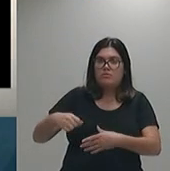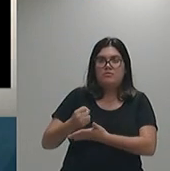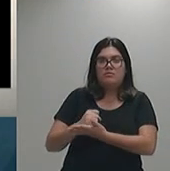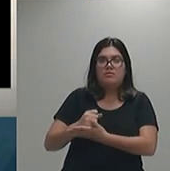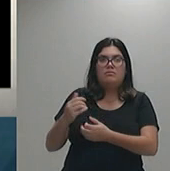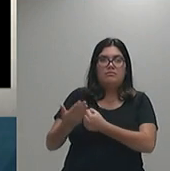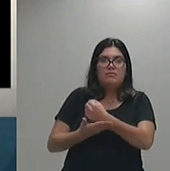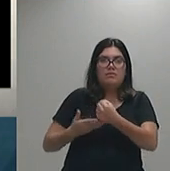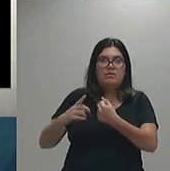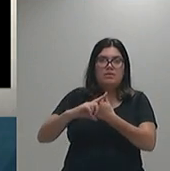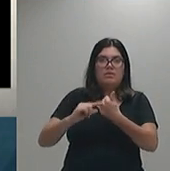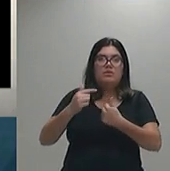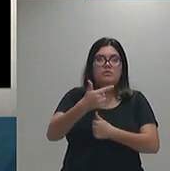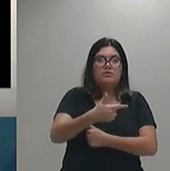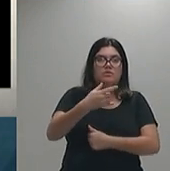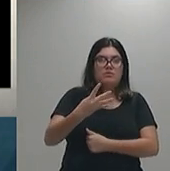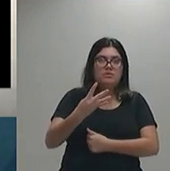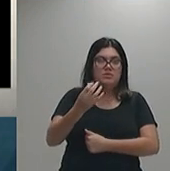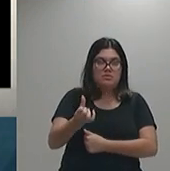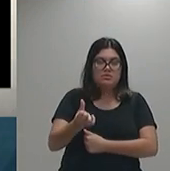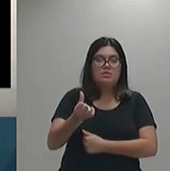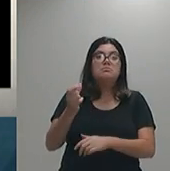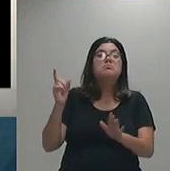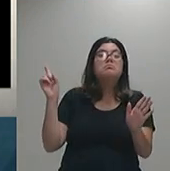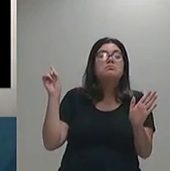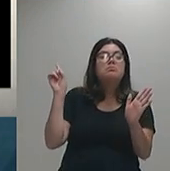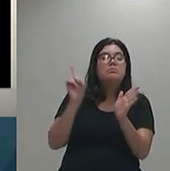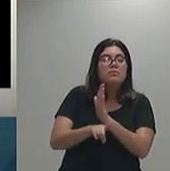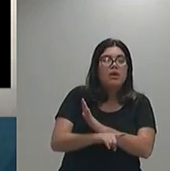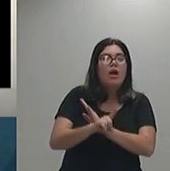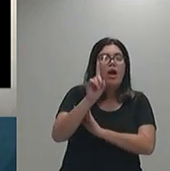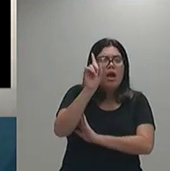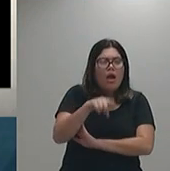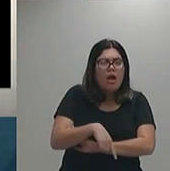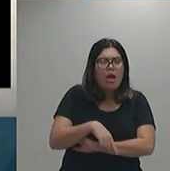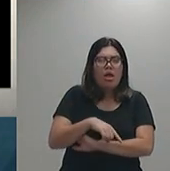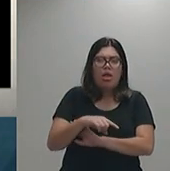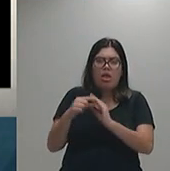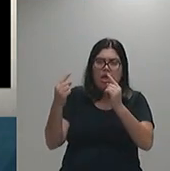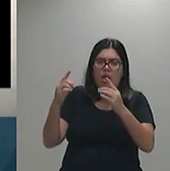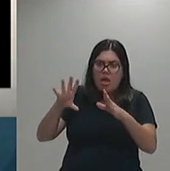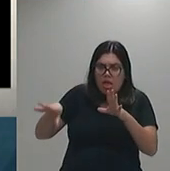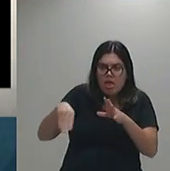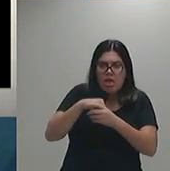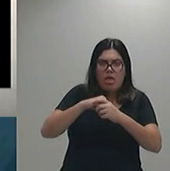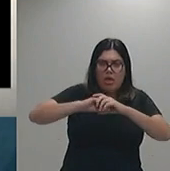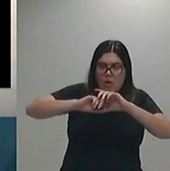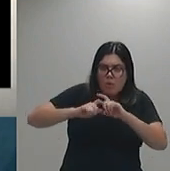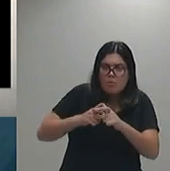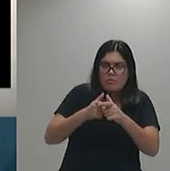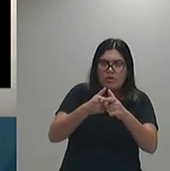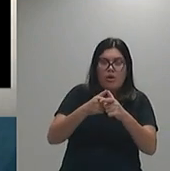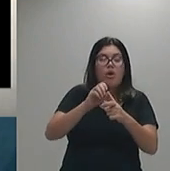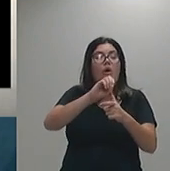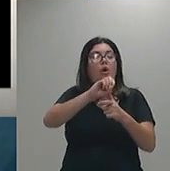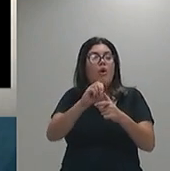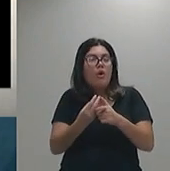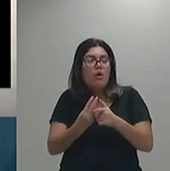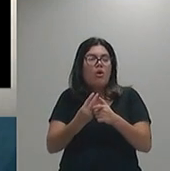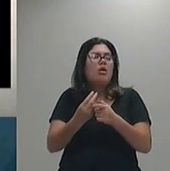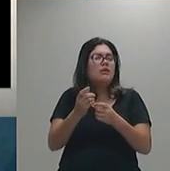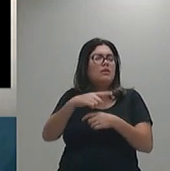246 pergunta ela inclui os minoritários no processo ou da ciência a eles